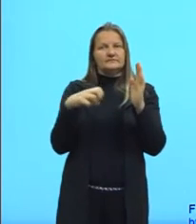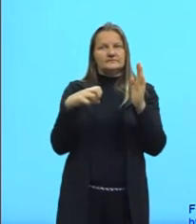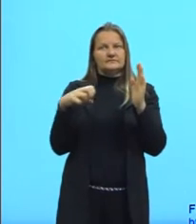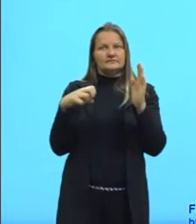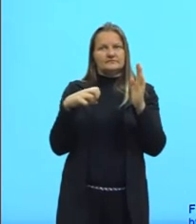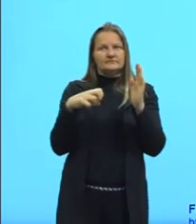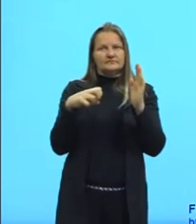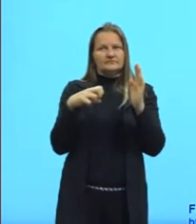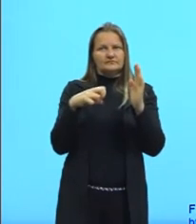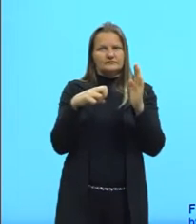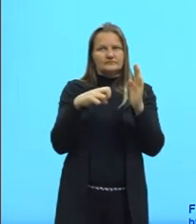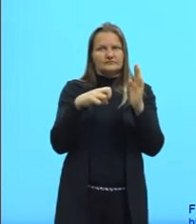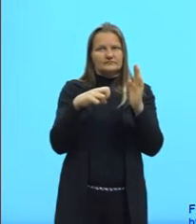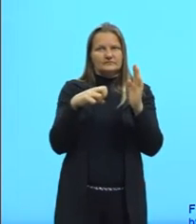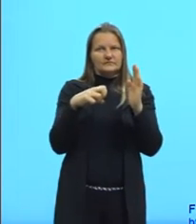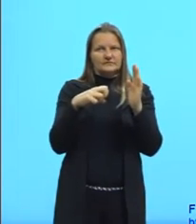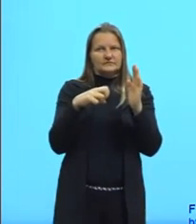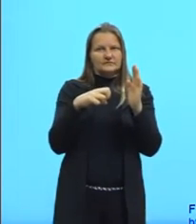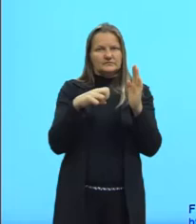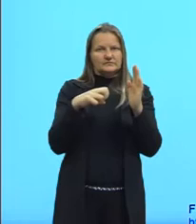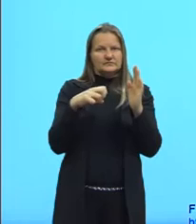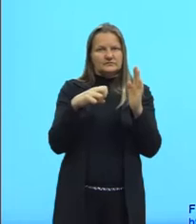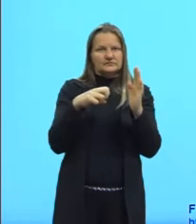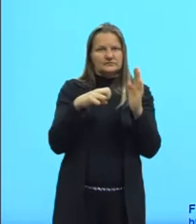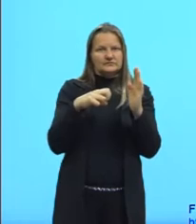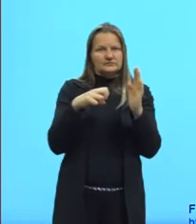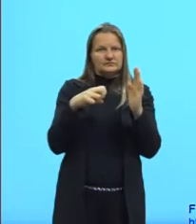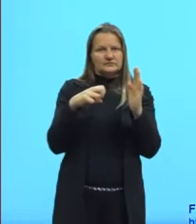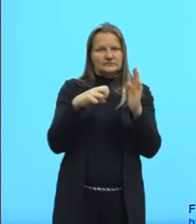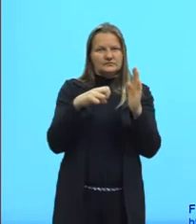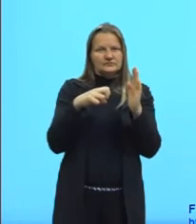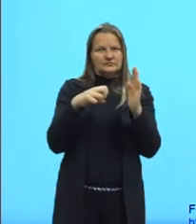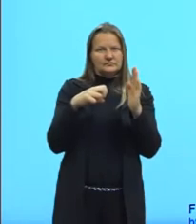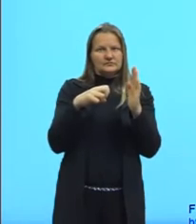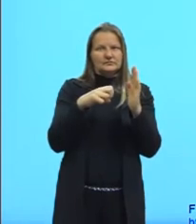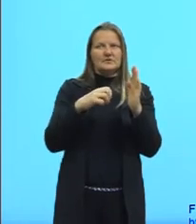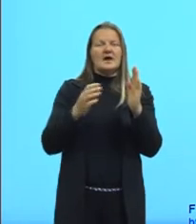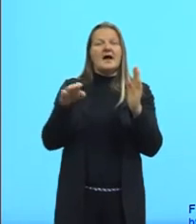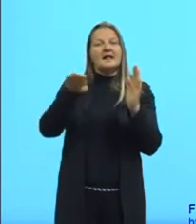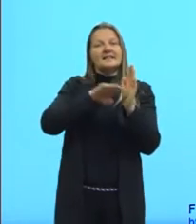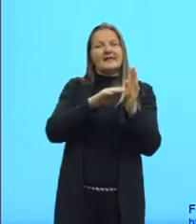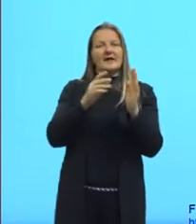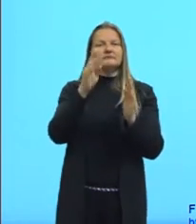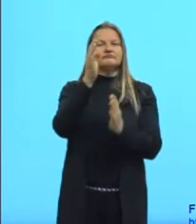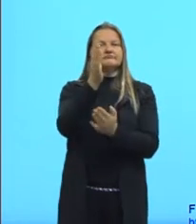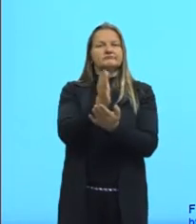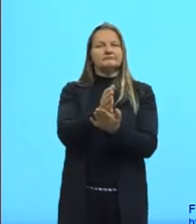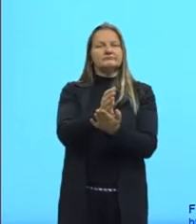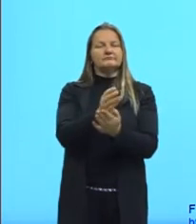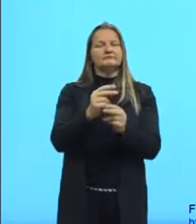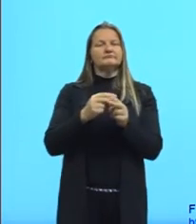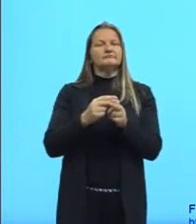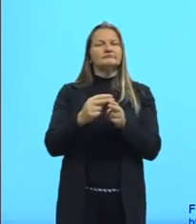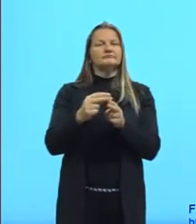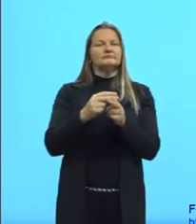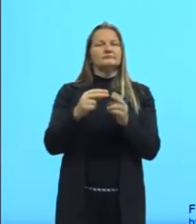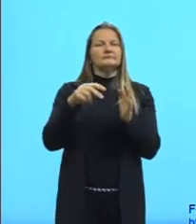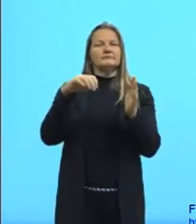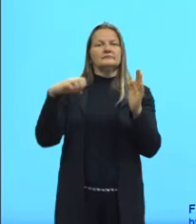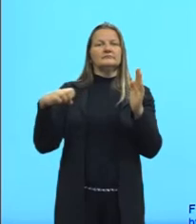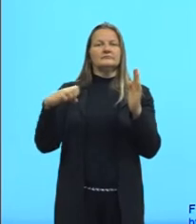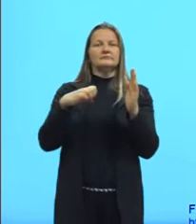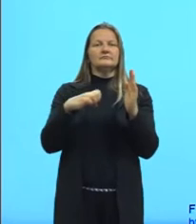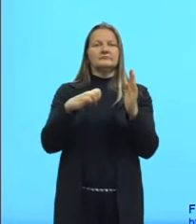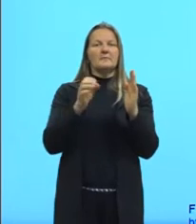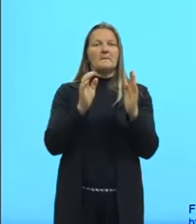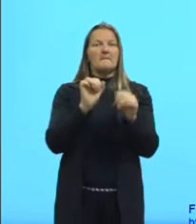voltar né junto com a mola vai ficar oscilando assim como a gente tá vendo né nas imagens até então parar e chegar nesse ponto de